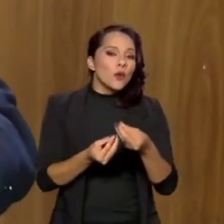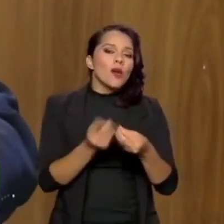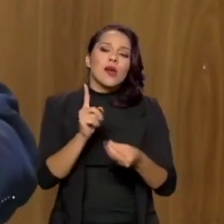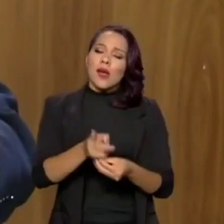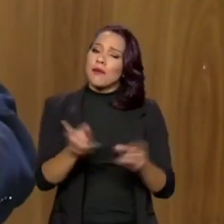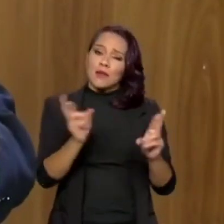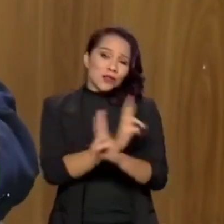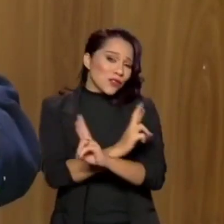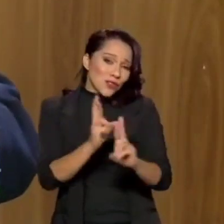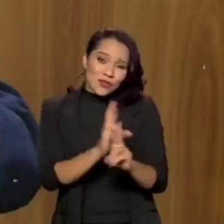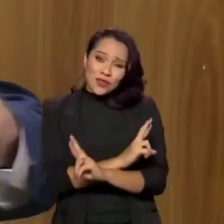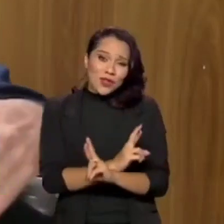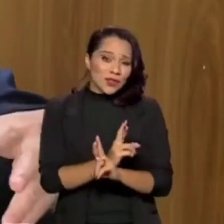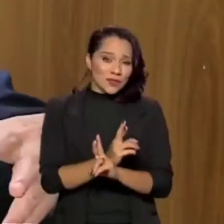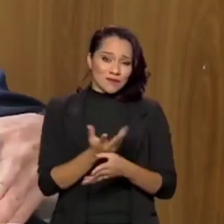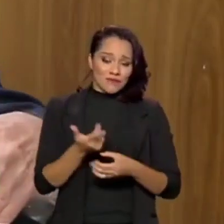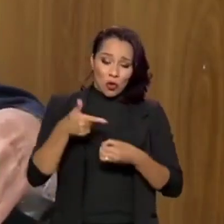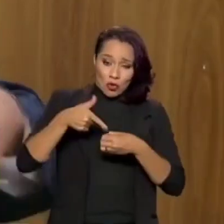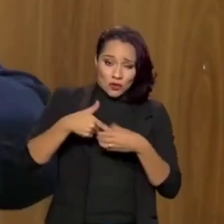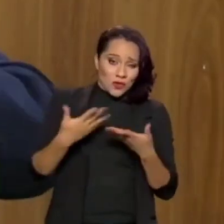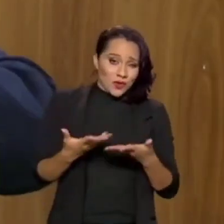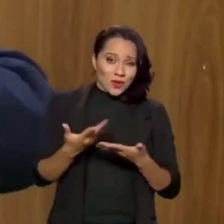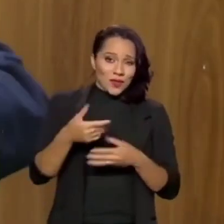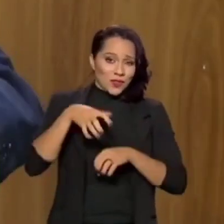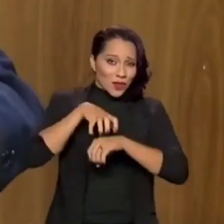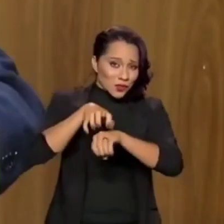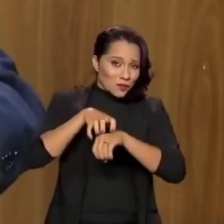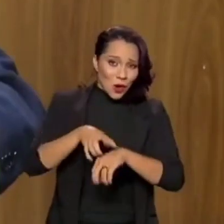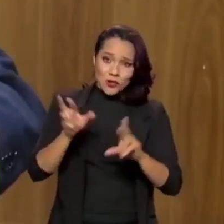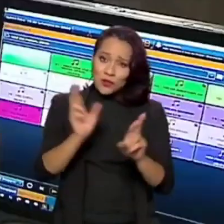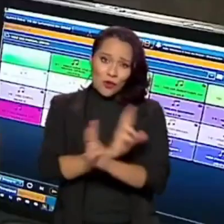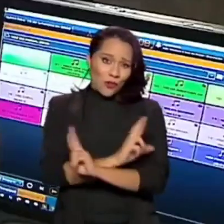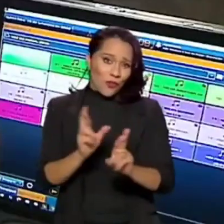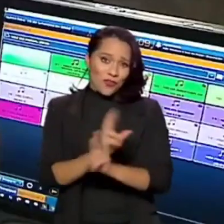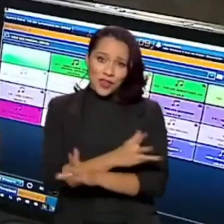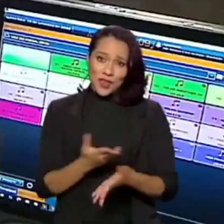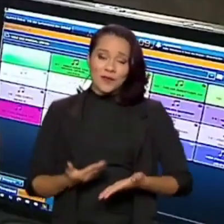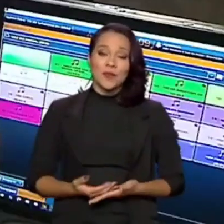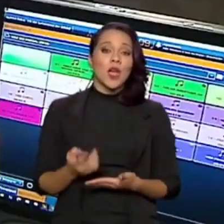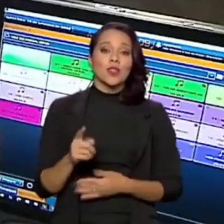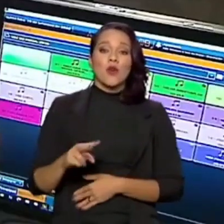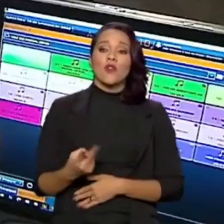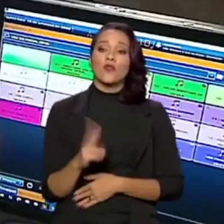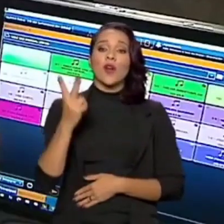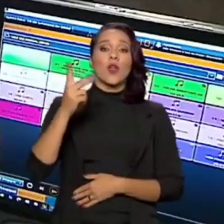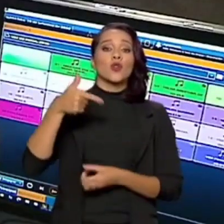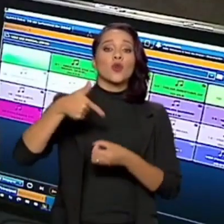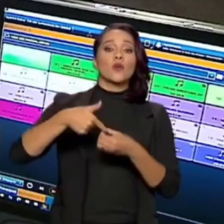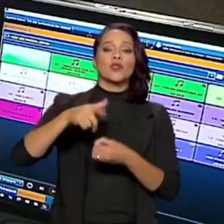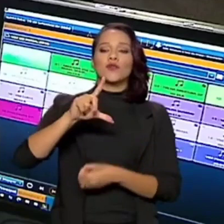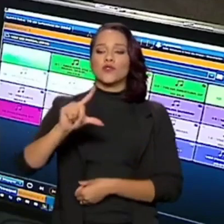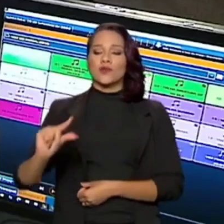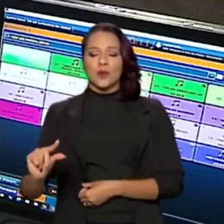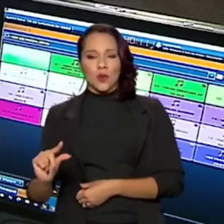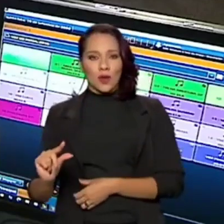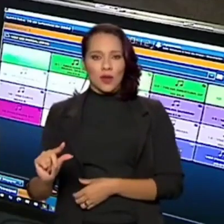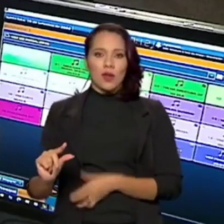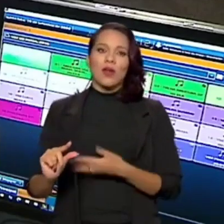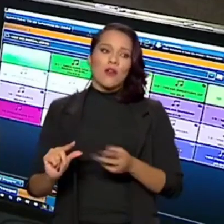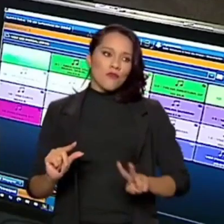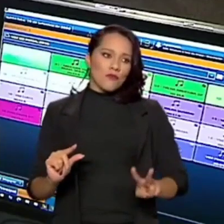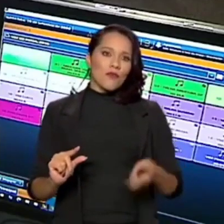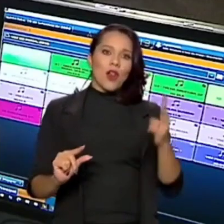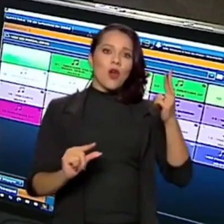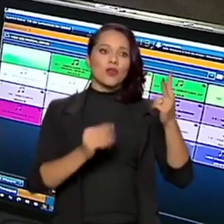das rodovias. 90% do transporte brasileiro é rodovia. Então, quando você baixa o preço dos combustíveis, você baixa o